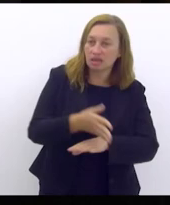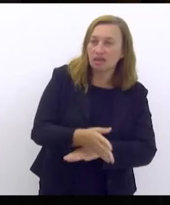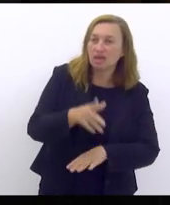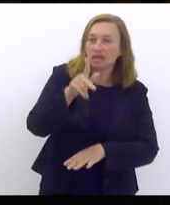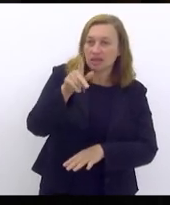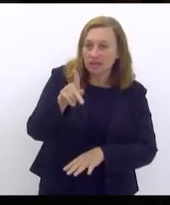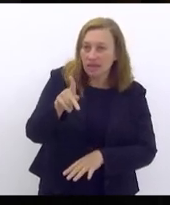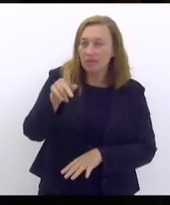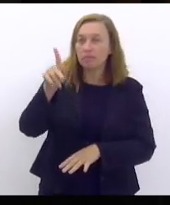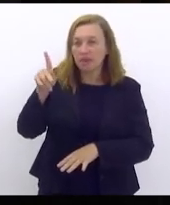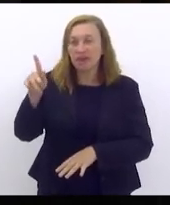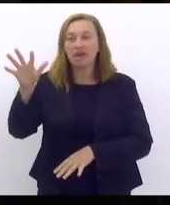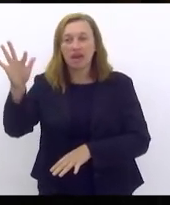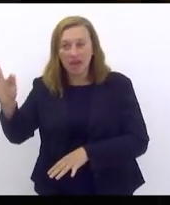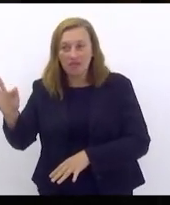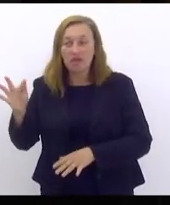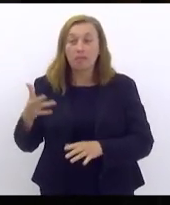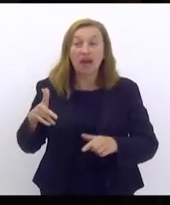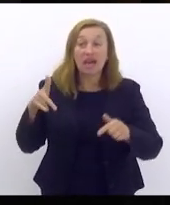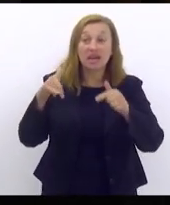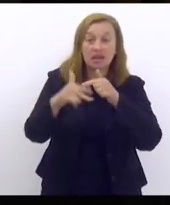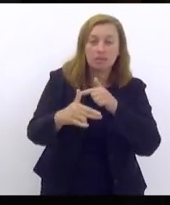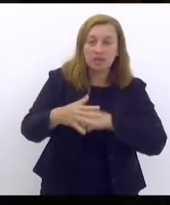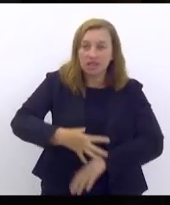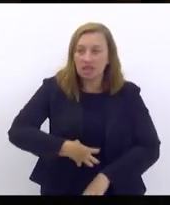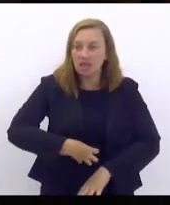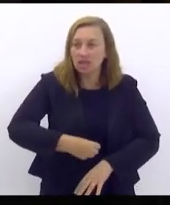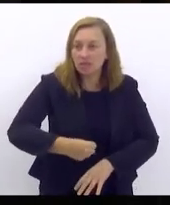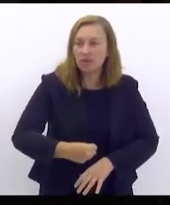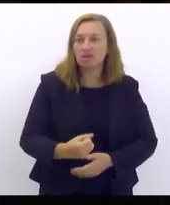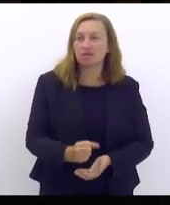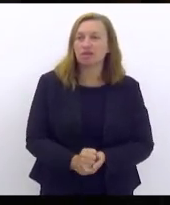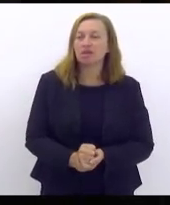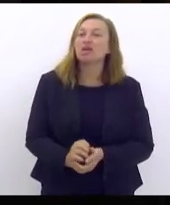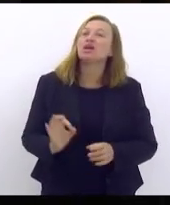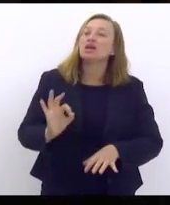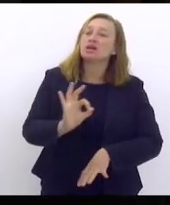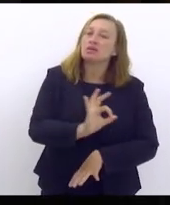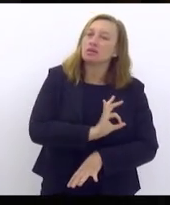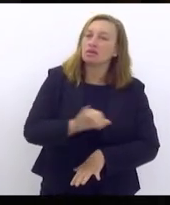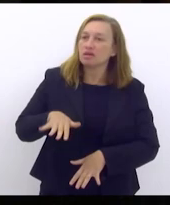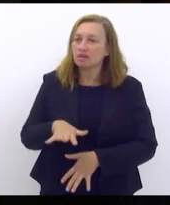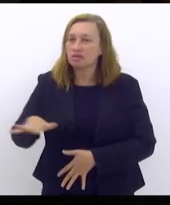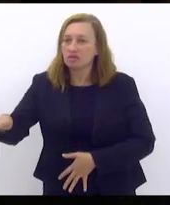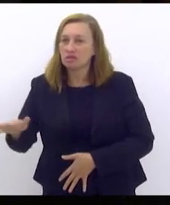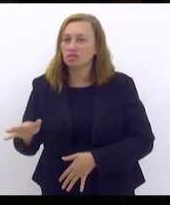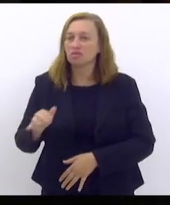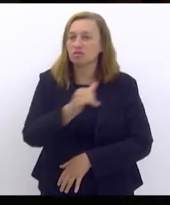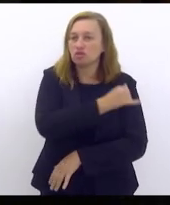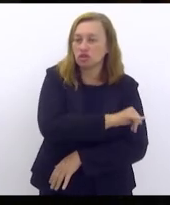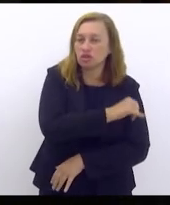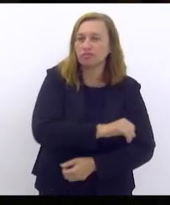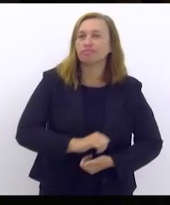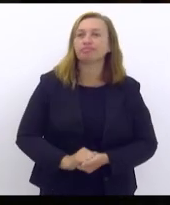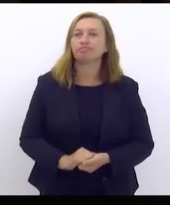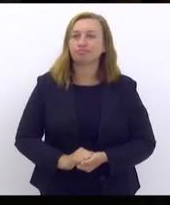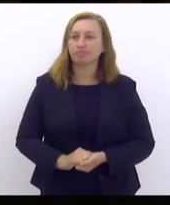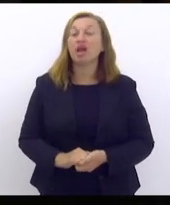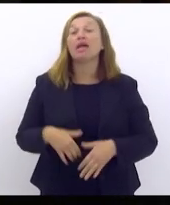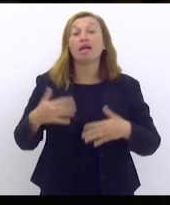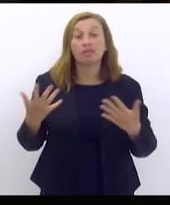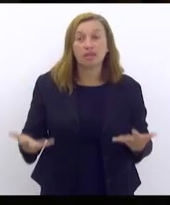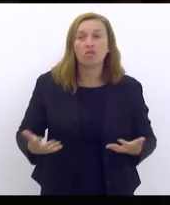DPF para impedir operações policiais em favelas no Rio de Janeiro.